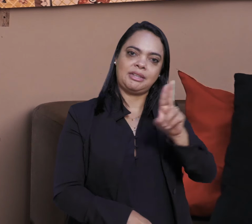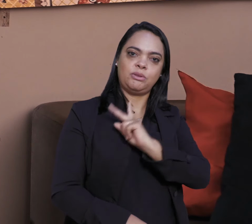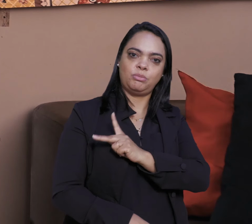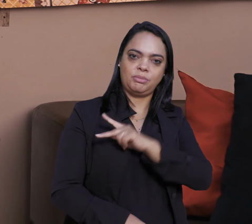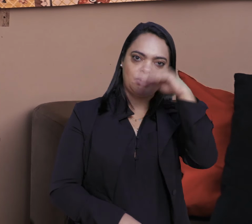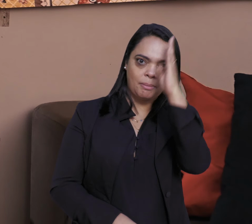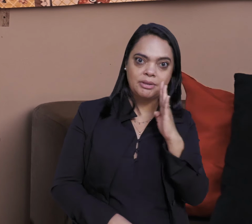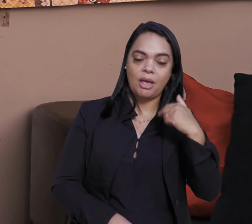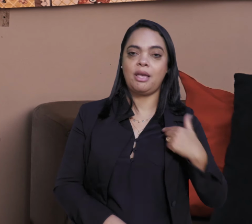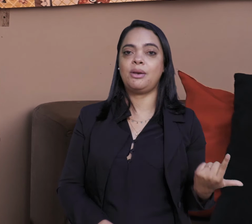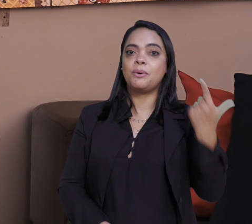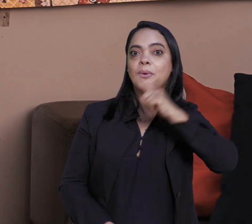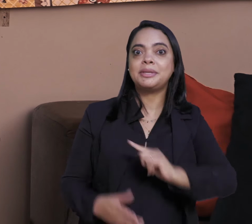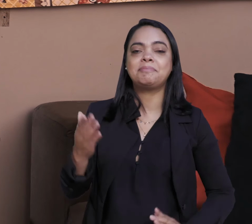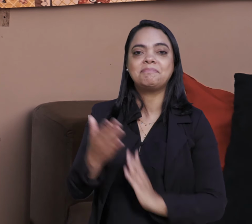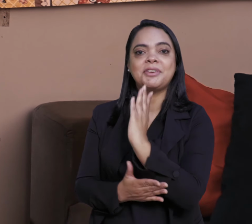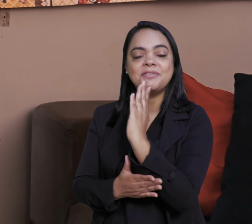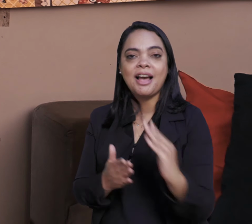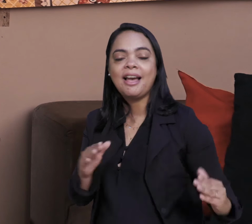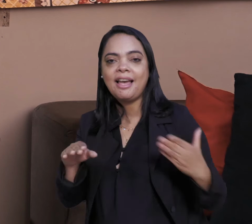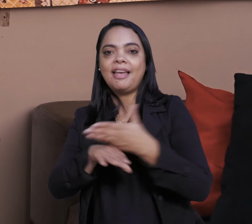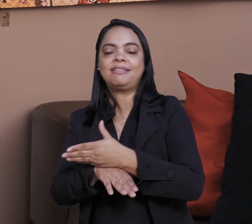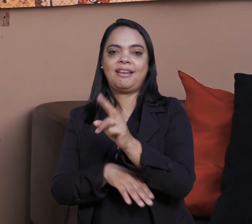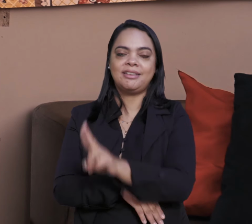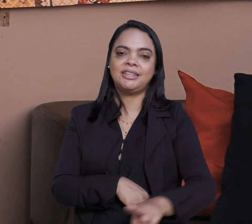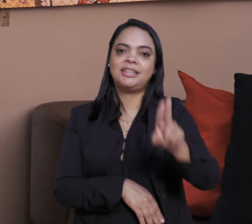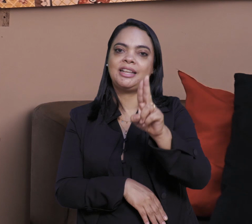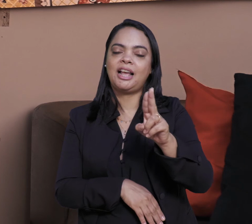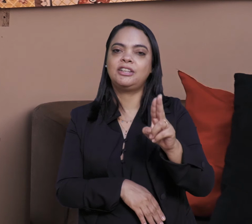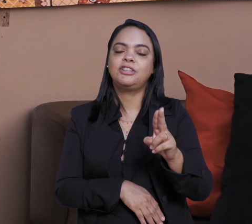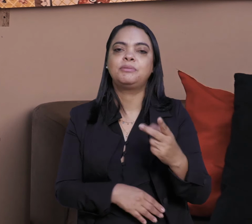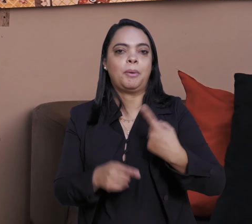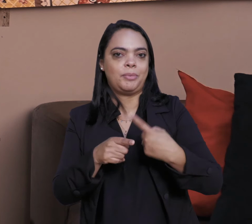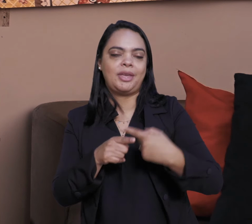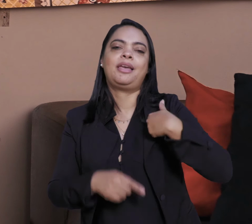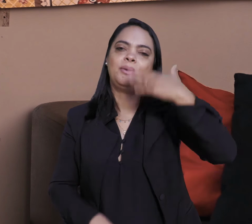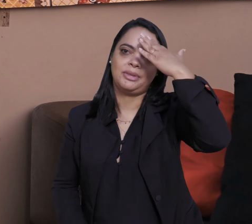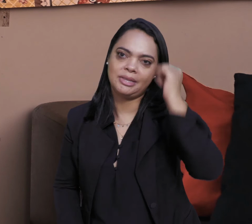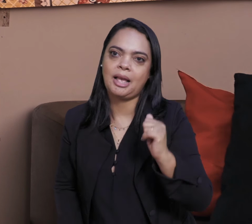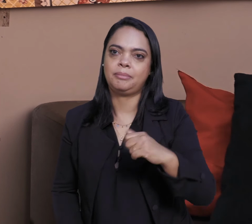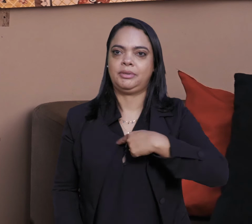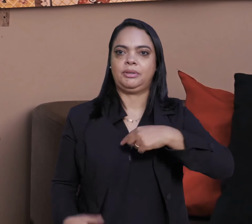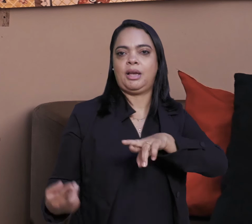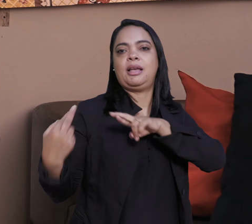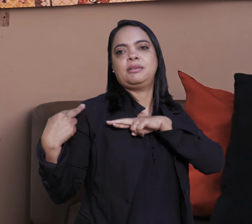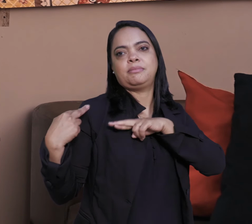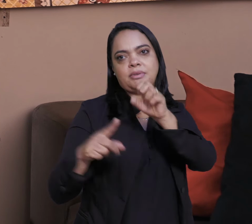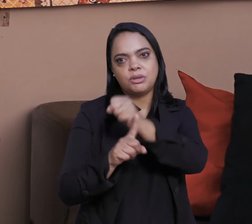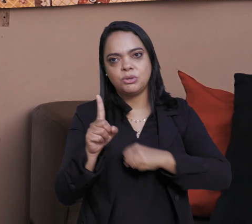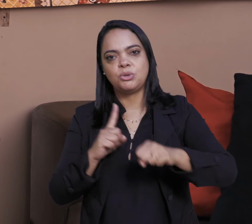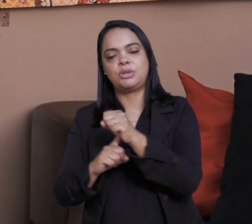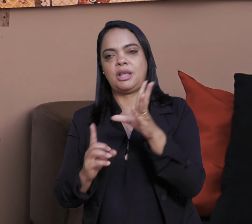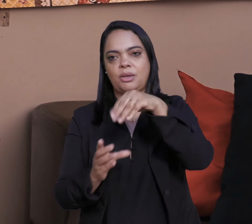Então, consegui chegar na universidade. E aí, isso foi sendo construído por quê? Porque eu sabia que eu tinha uma responsabilidade social